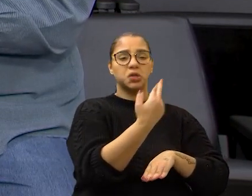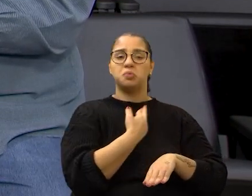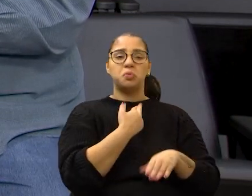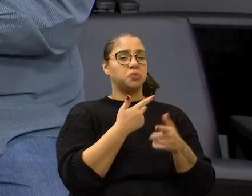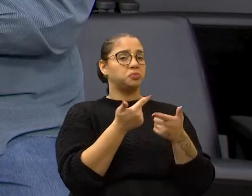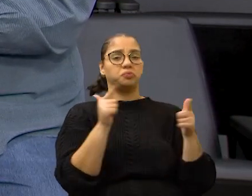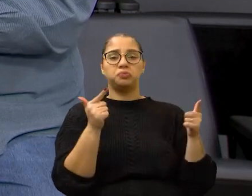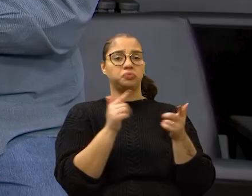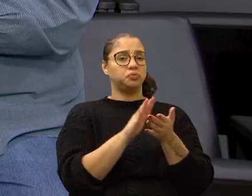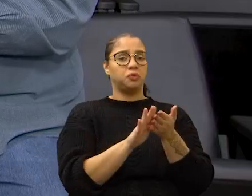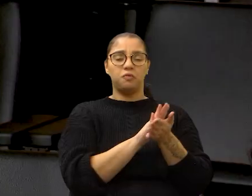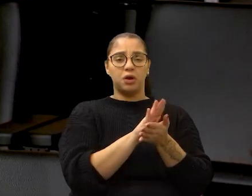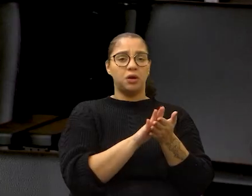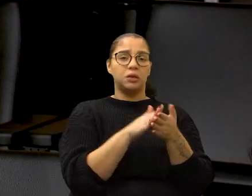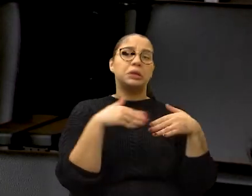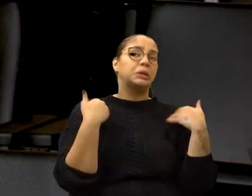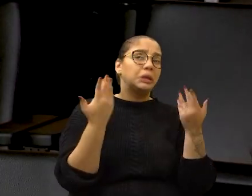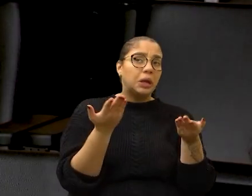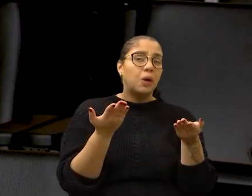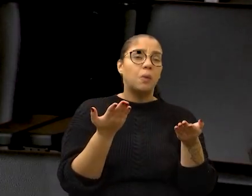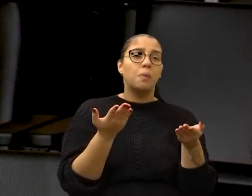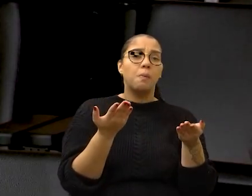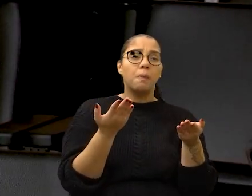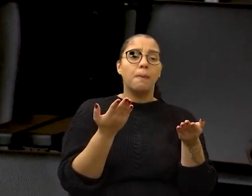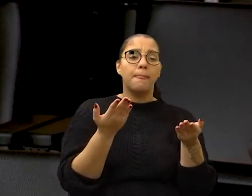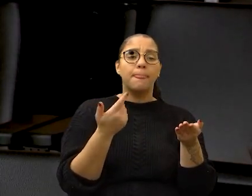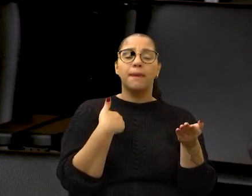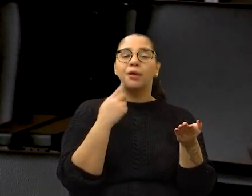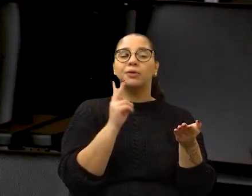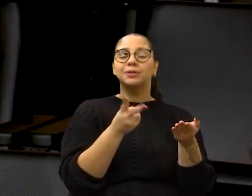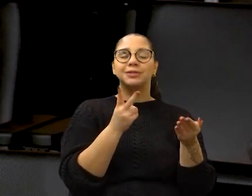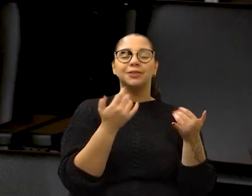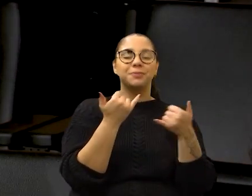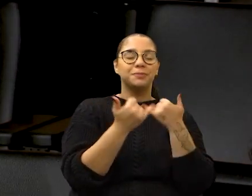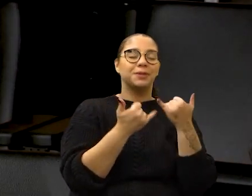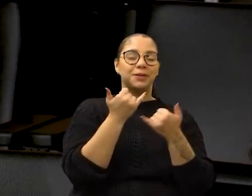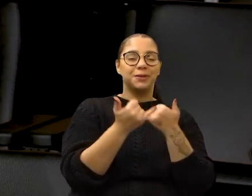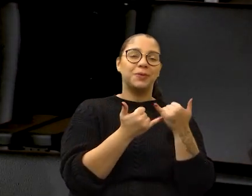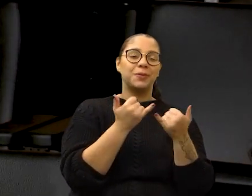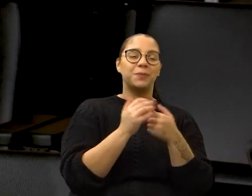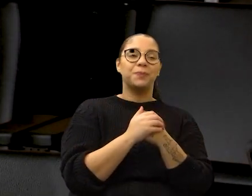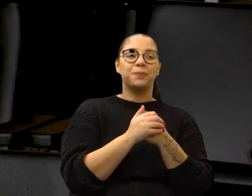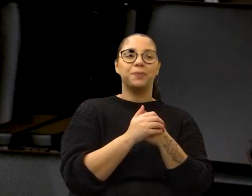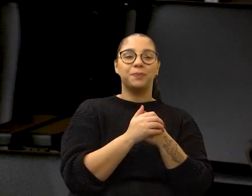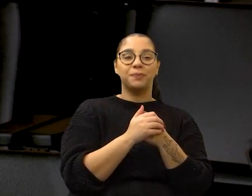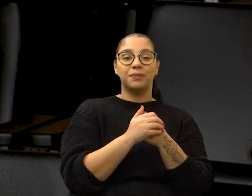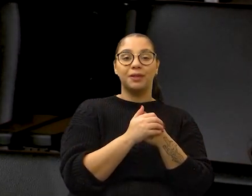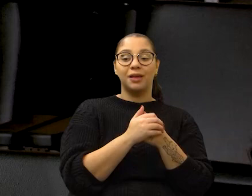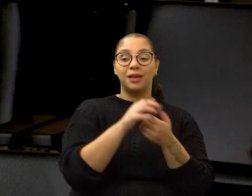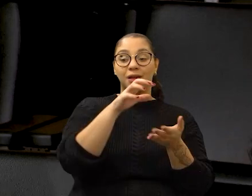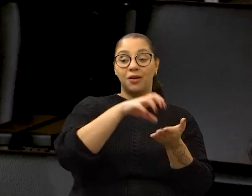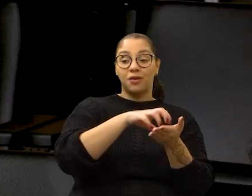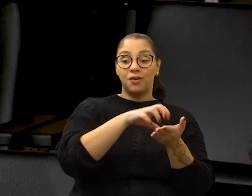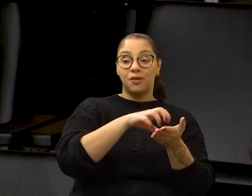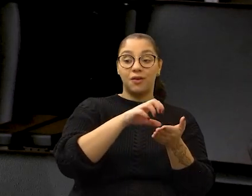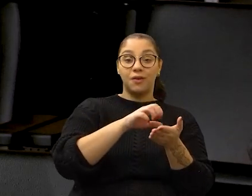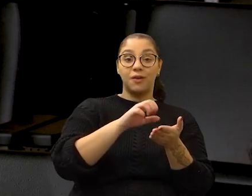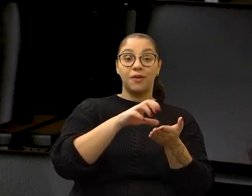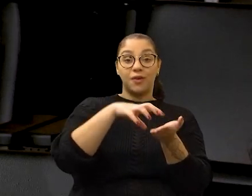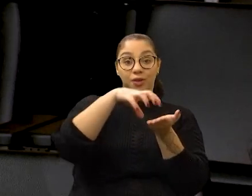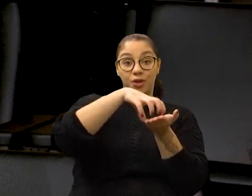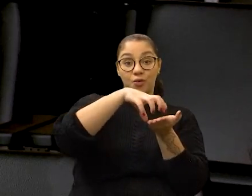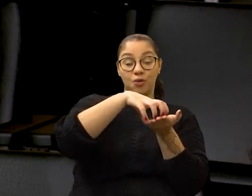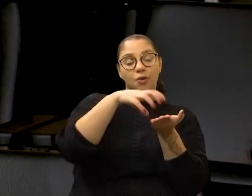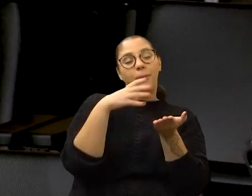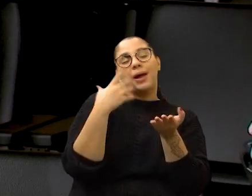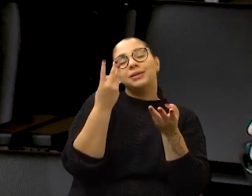tive resposta. Falei, então, eu sempre brinco que o órgão mais sensível do ser